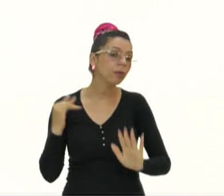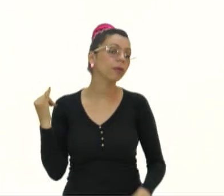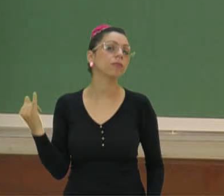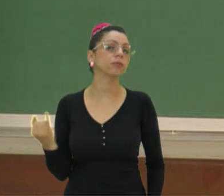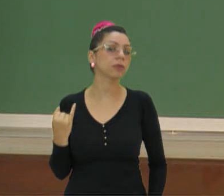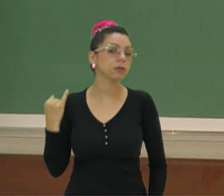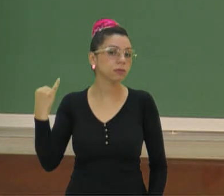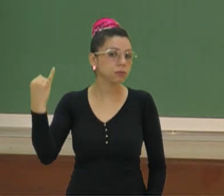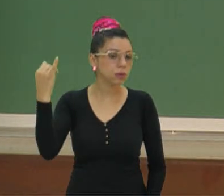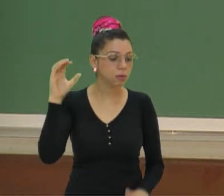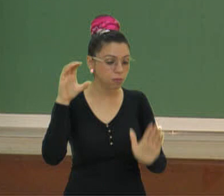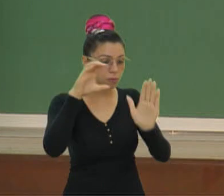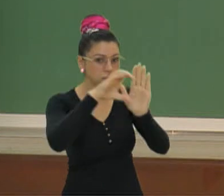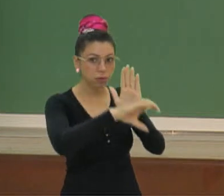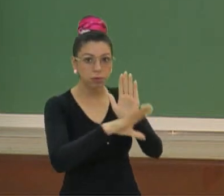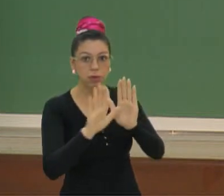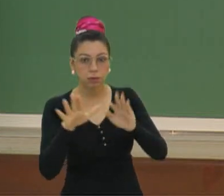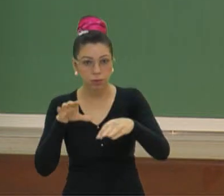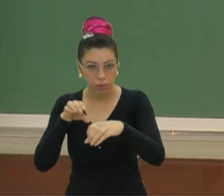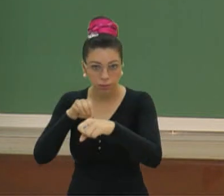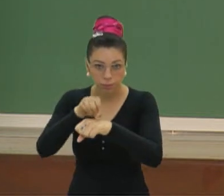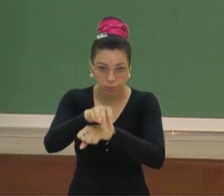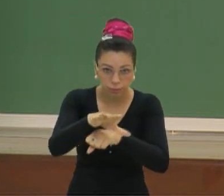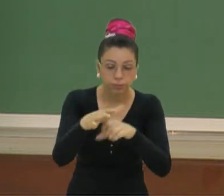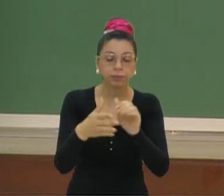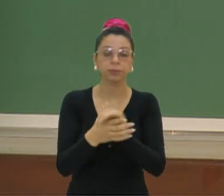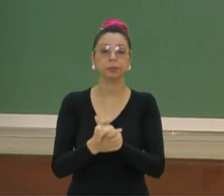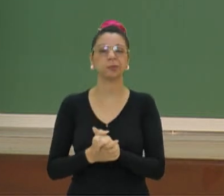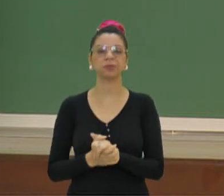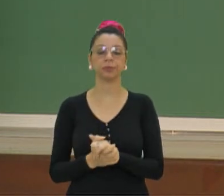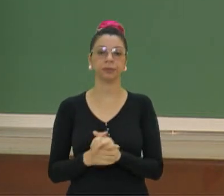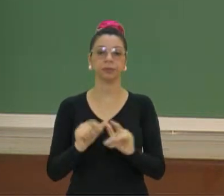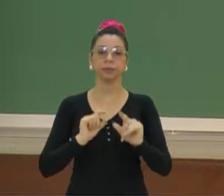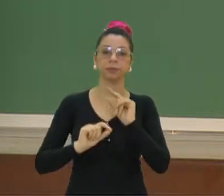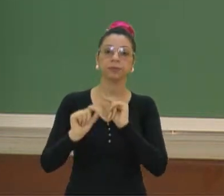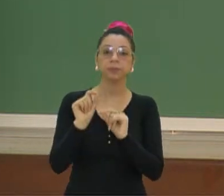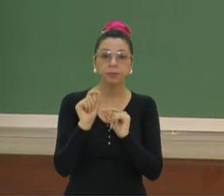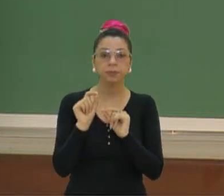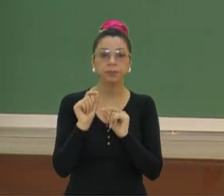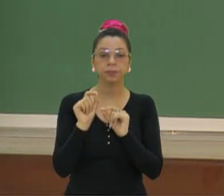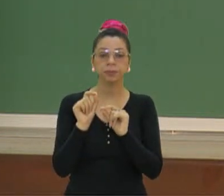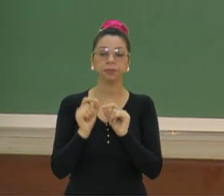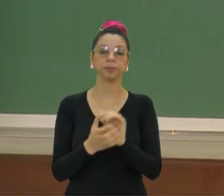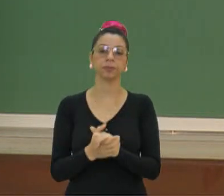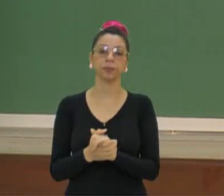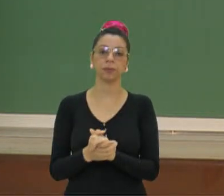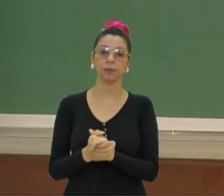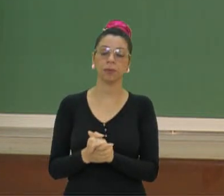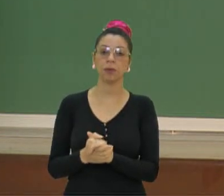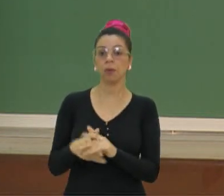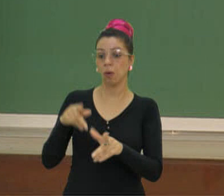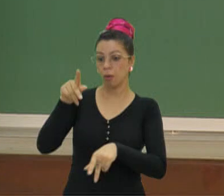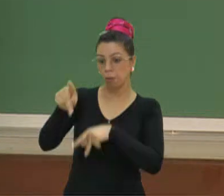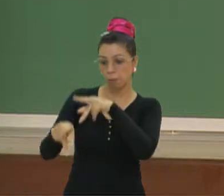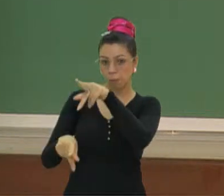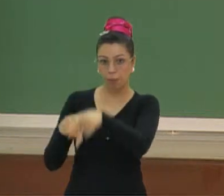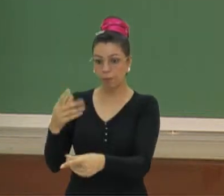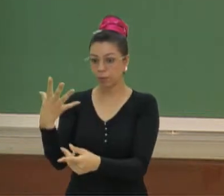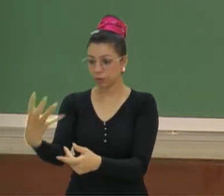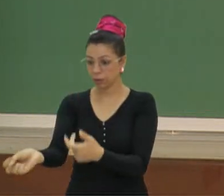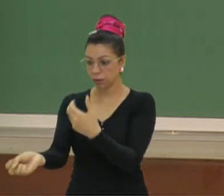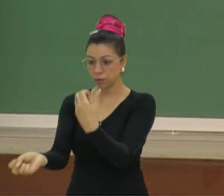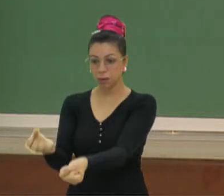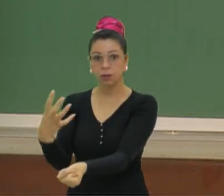importante aqui do conceito do professor Vefort, que o professor quer lembrar, é o seguinte: o populismo se caracteriza por